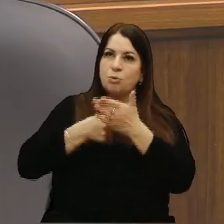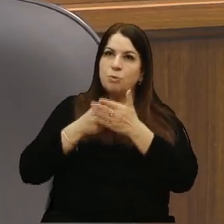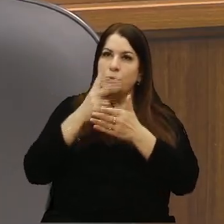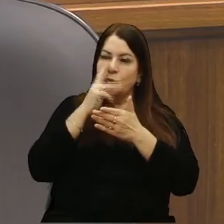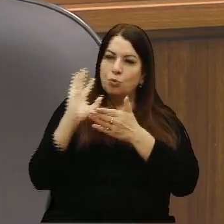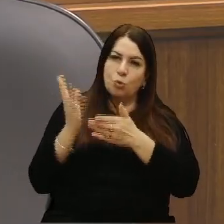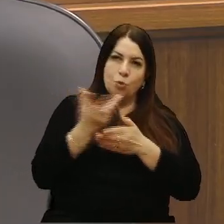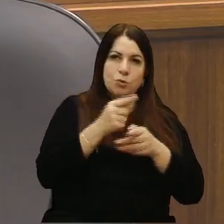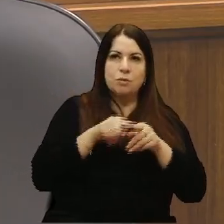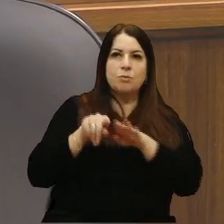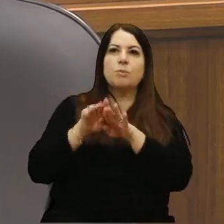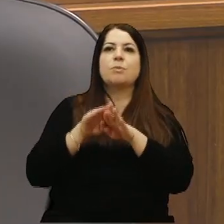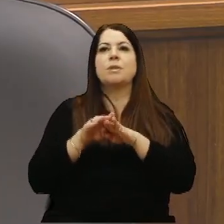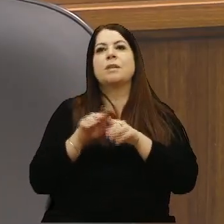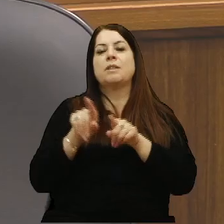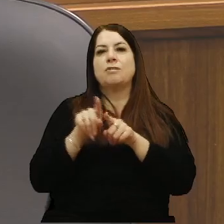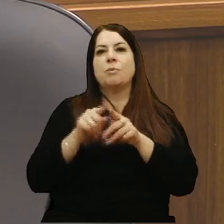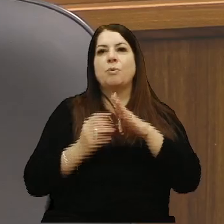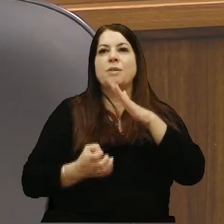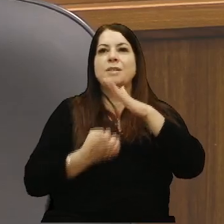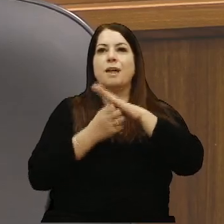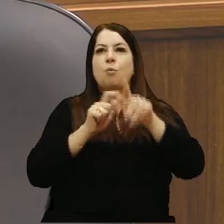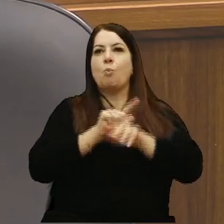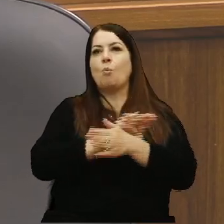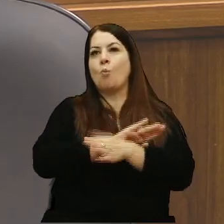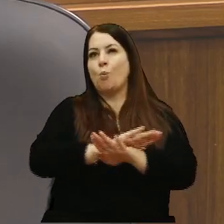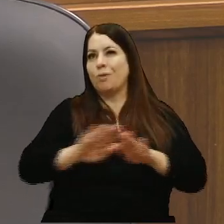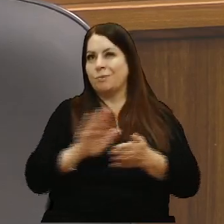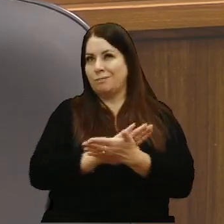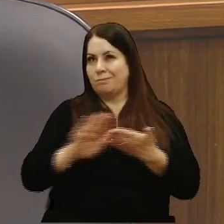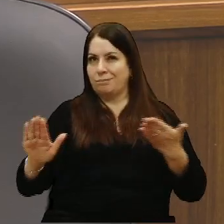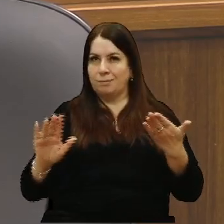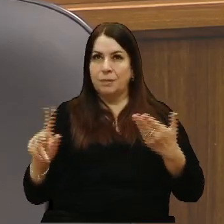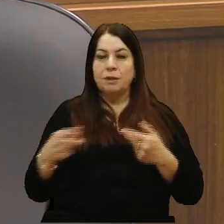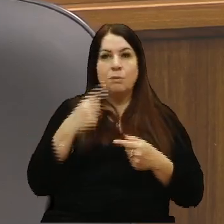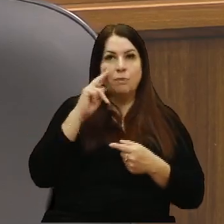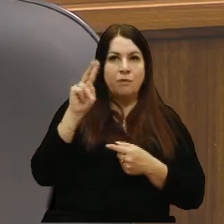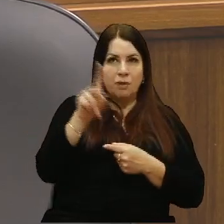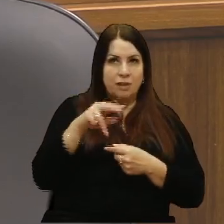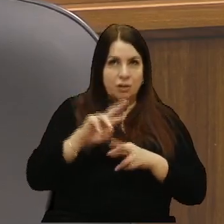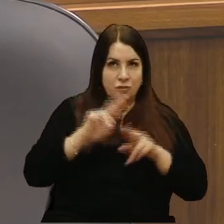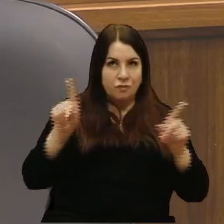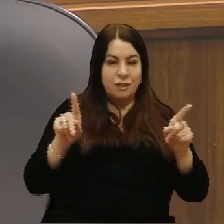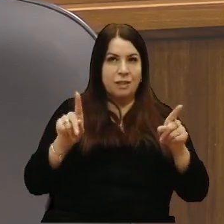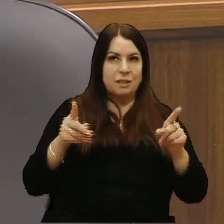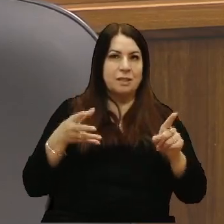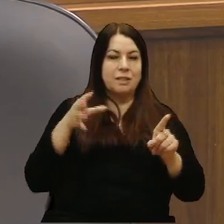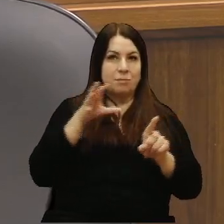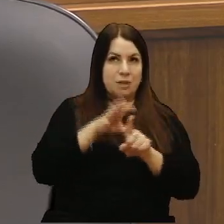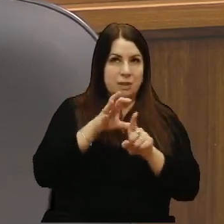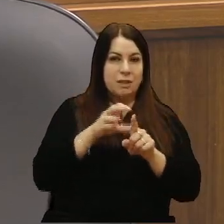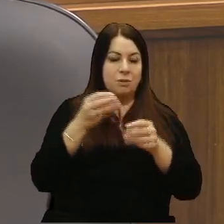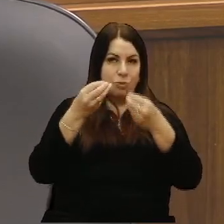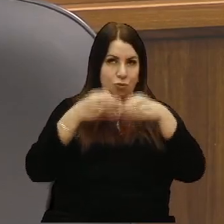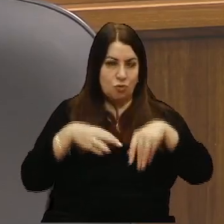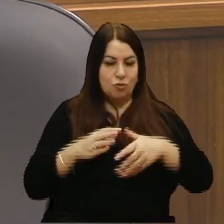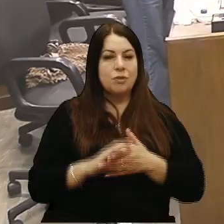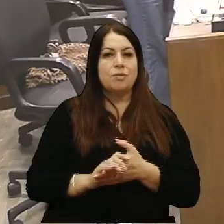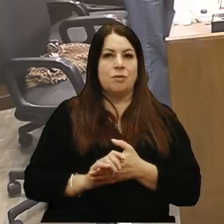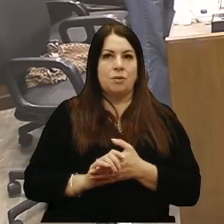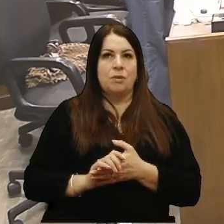iguais, somos um Estado laico, mas precisamos olhar para as diferenças que ainda nos atingem e nos prejudicam